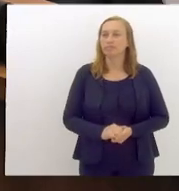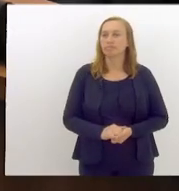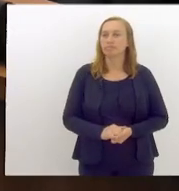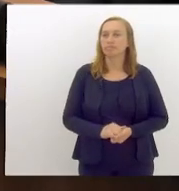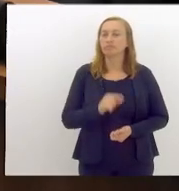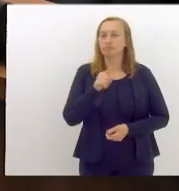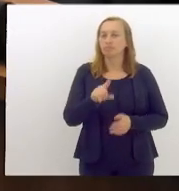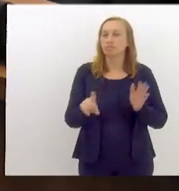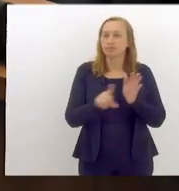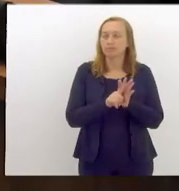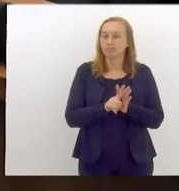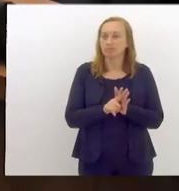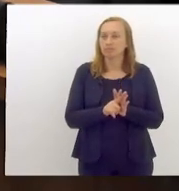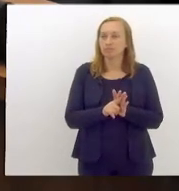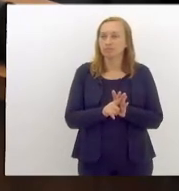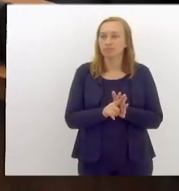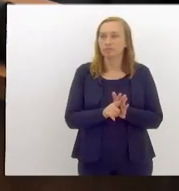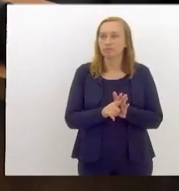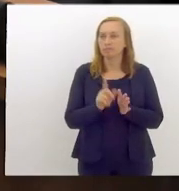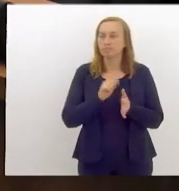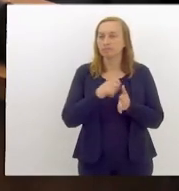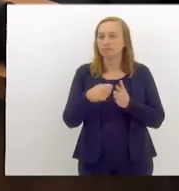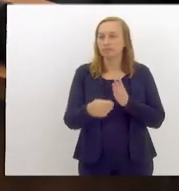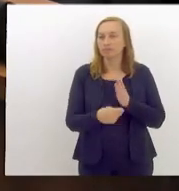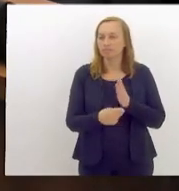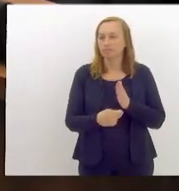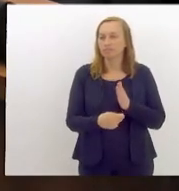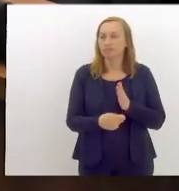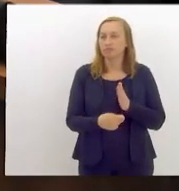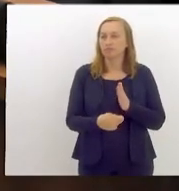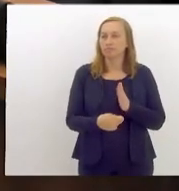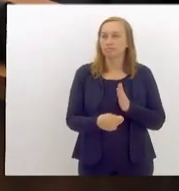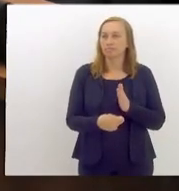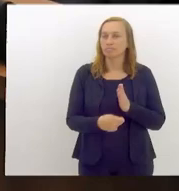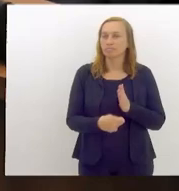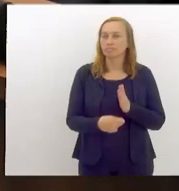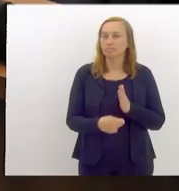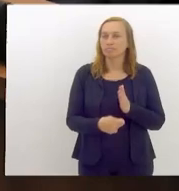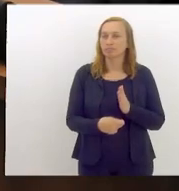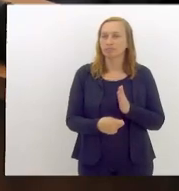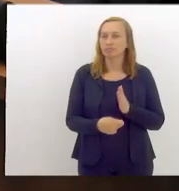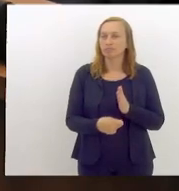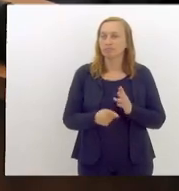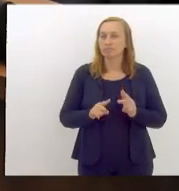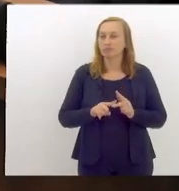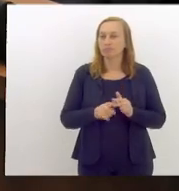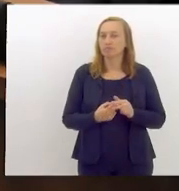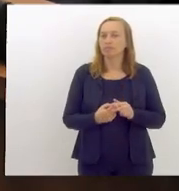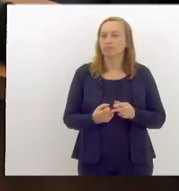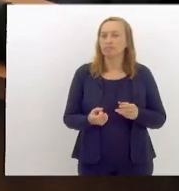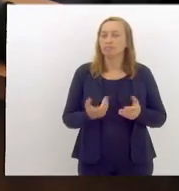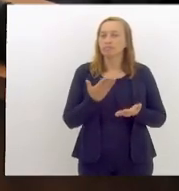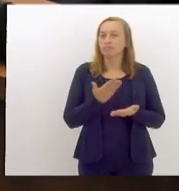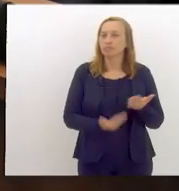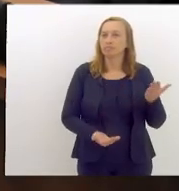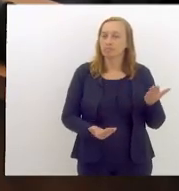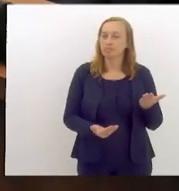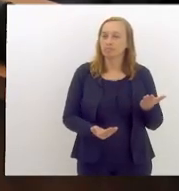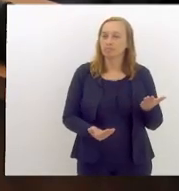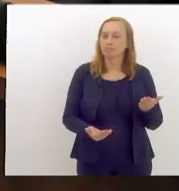essa lei estabeleceu um calendário um calendário de recomposição das perdas